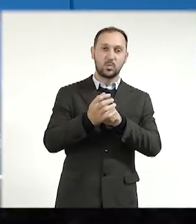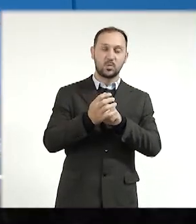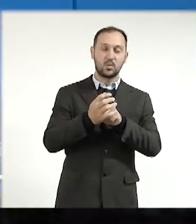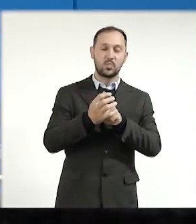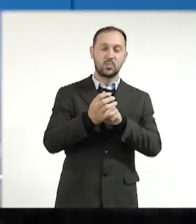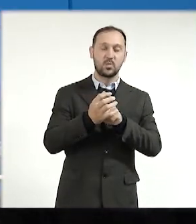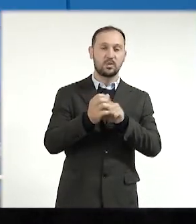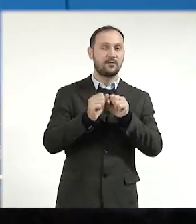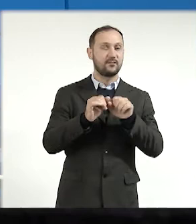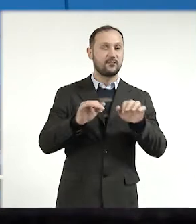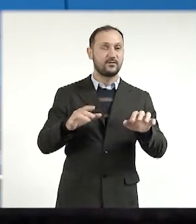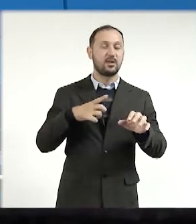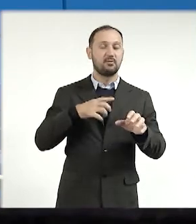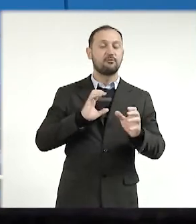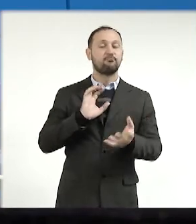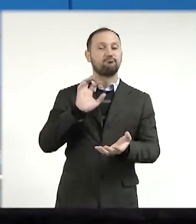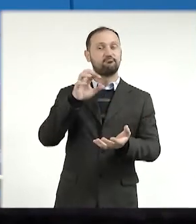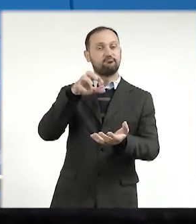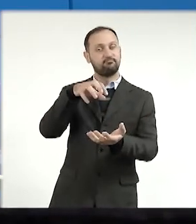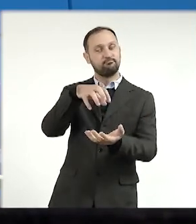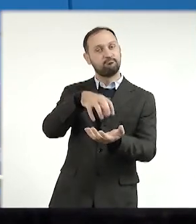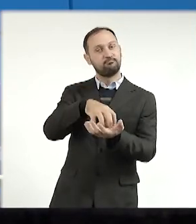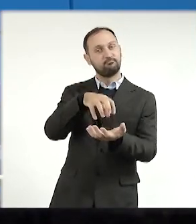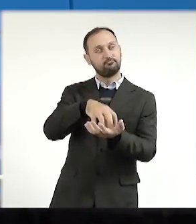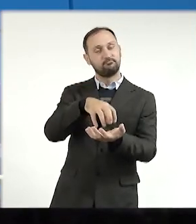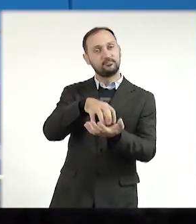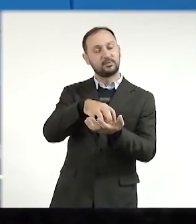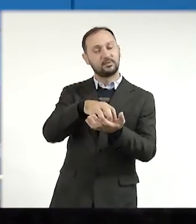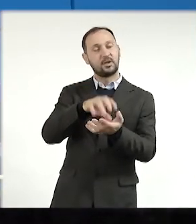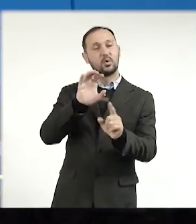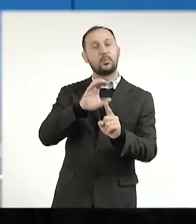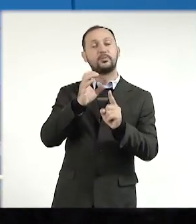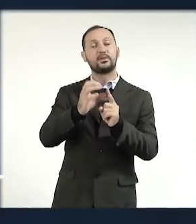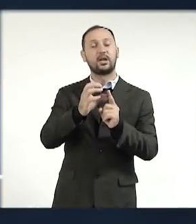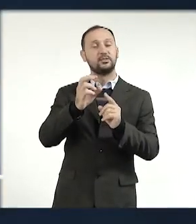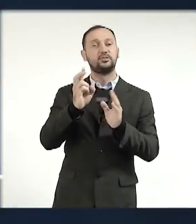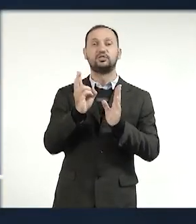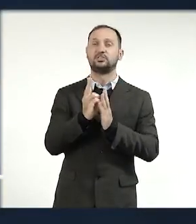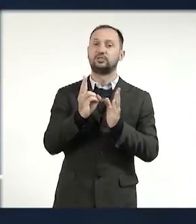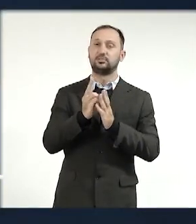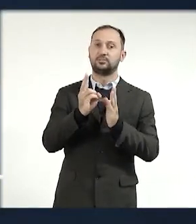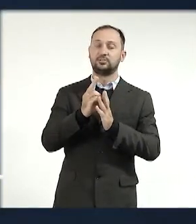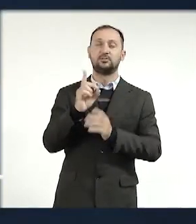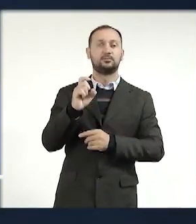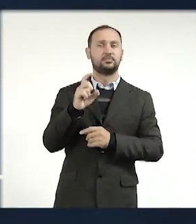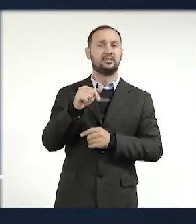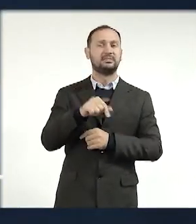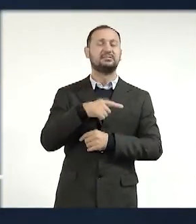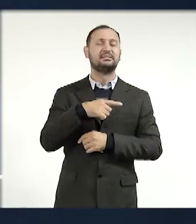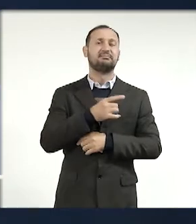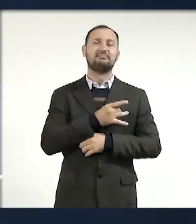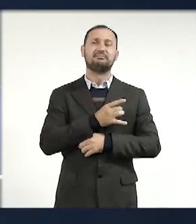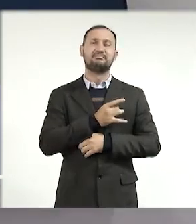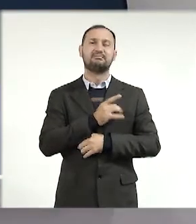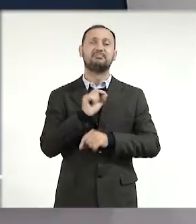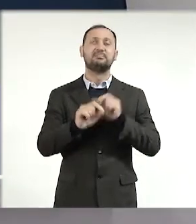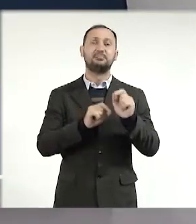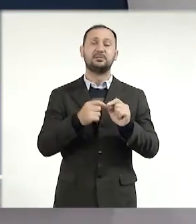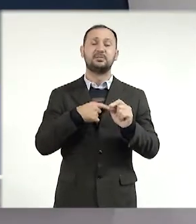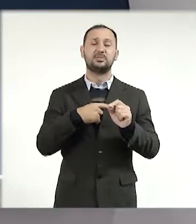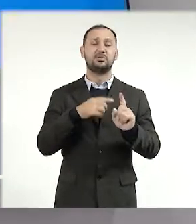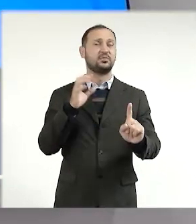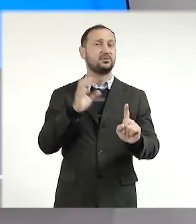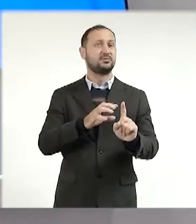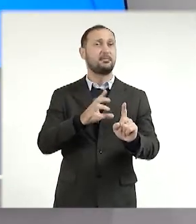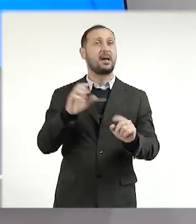do coronavírus na comunidade indígena de Dourados foram destaques entre os parlamentares. Eles temem